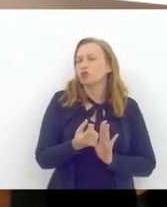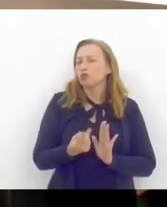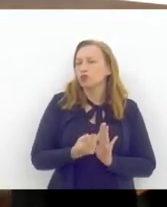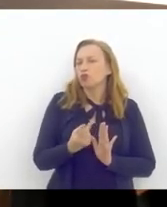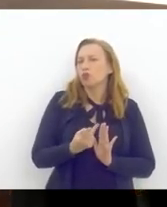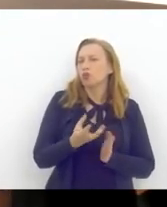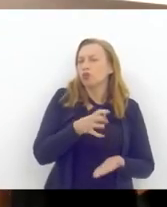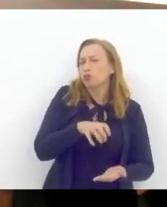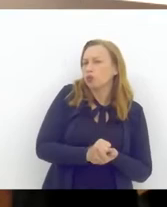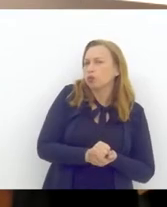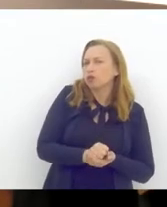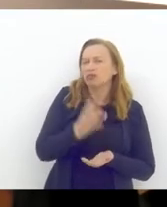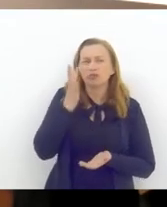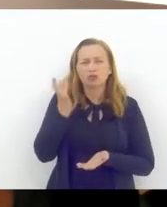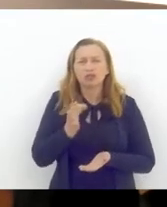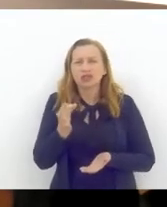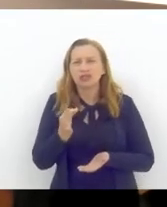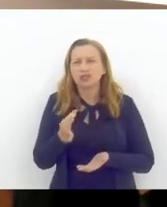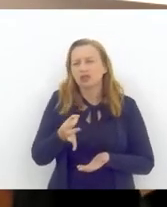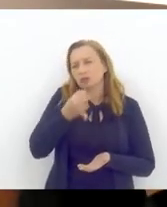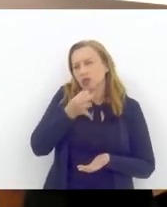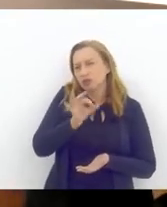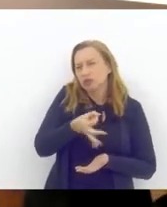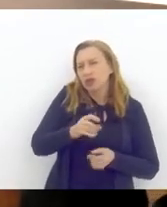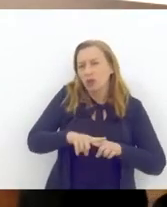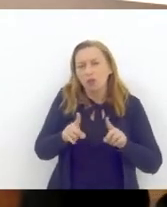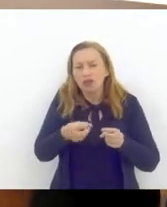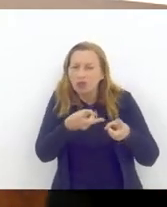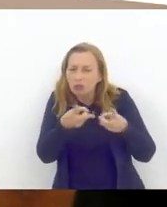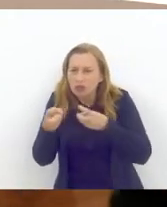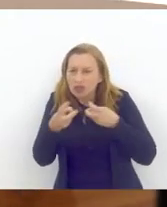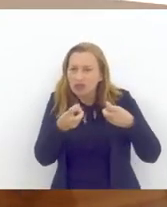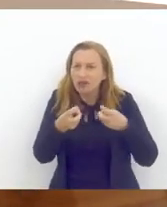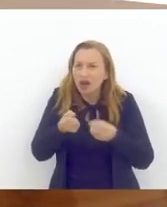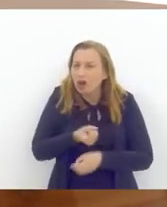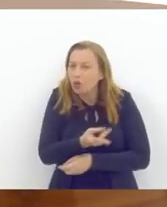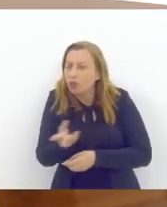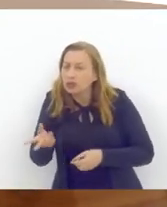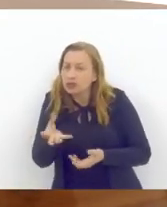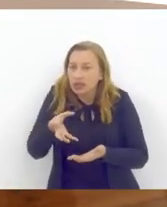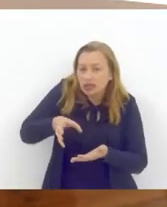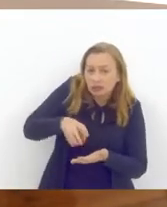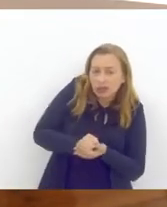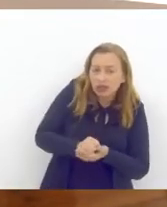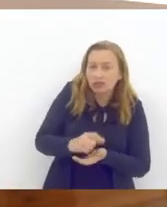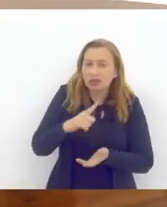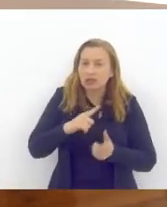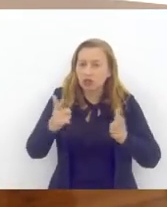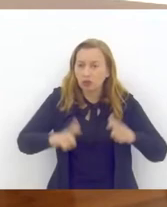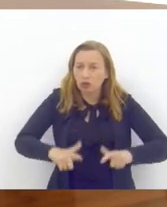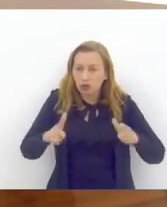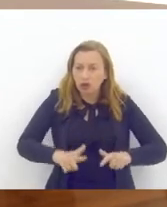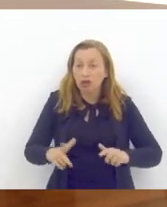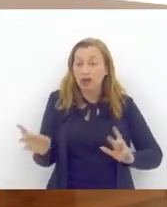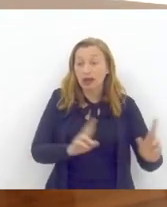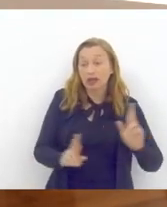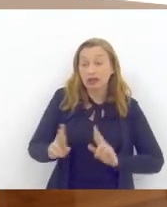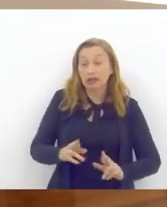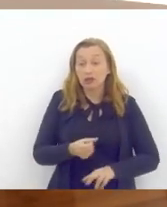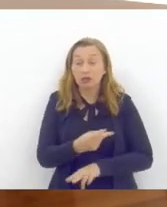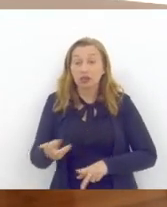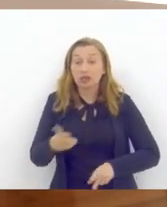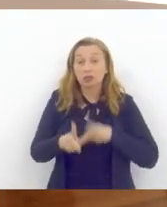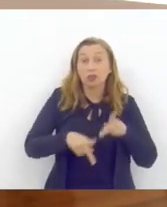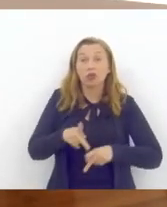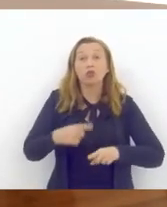mais justo. Talvez se devesse observar a proporção das matrículas que a rede tem em relação à população. Digo isso por